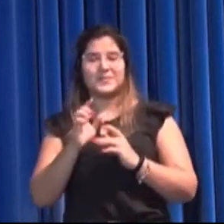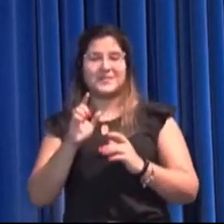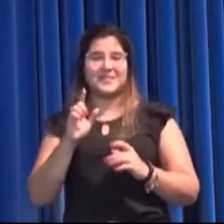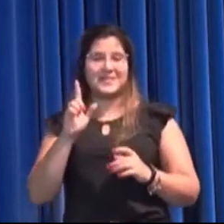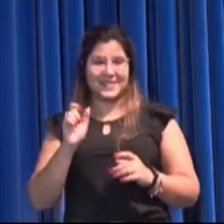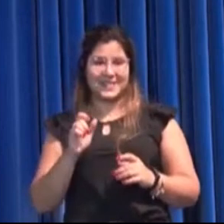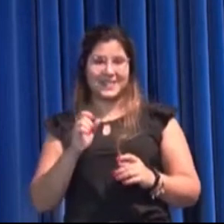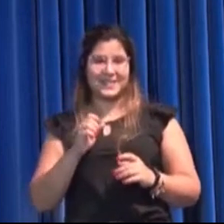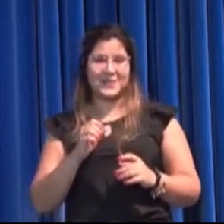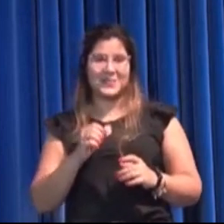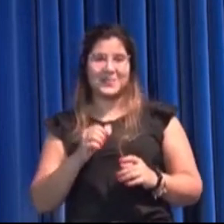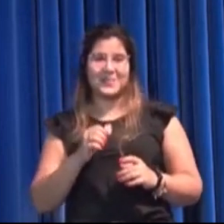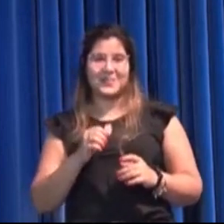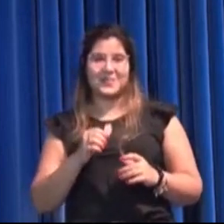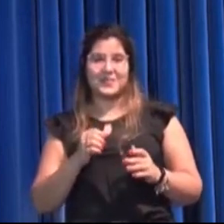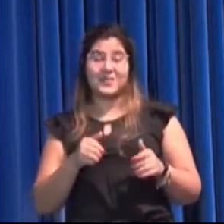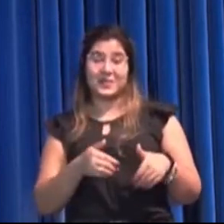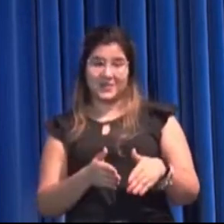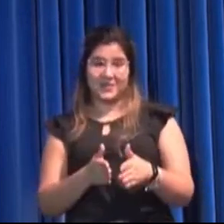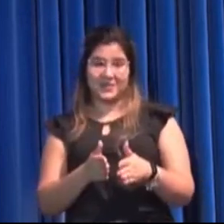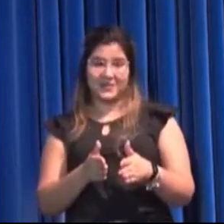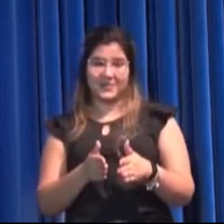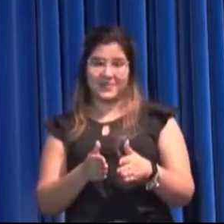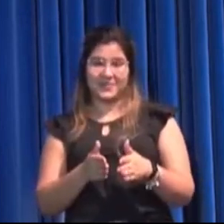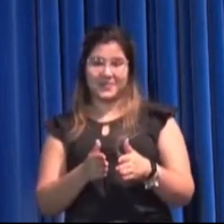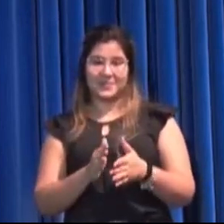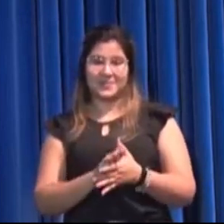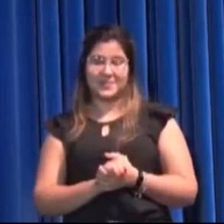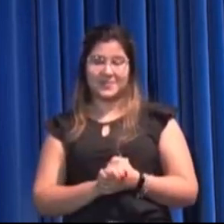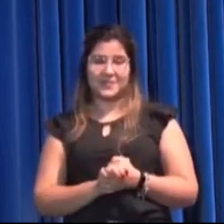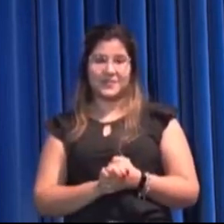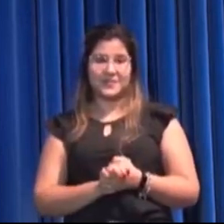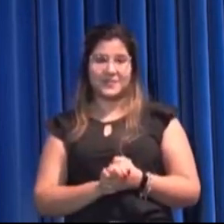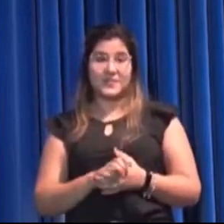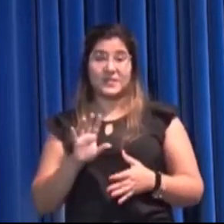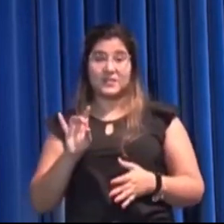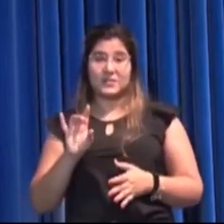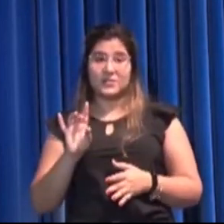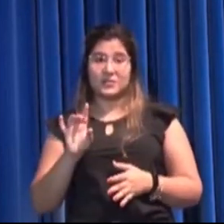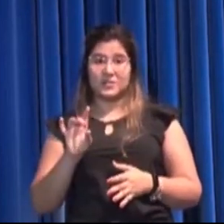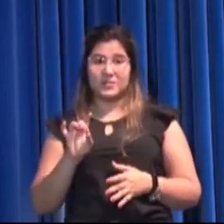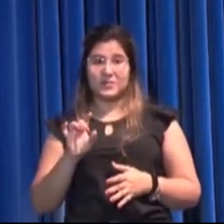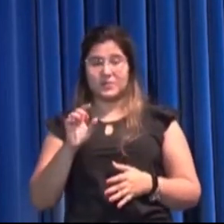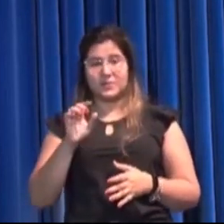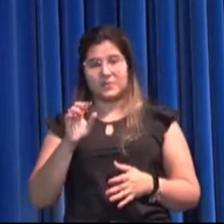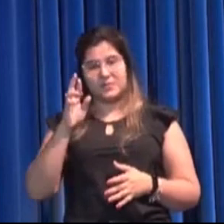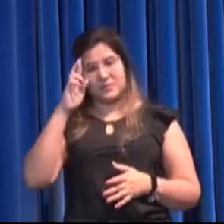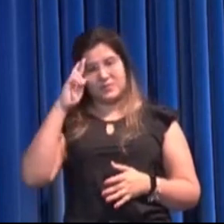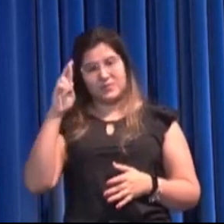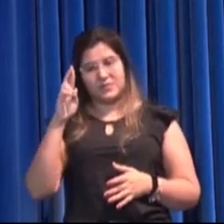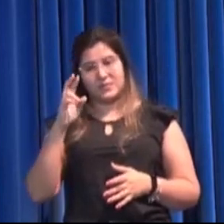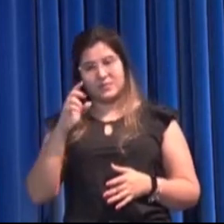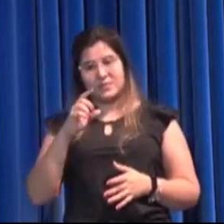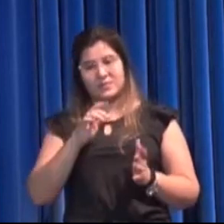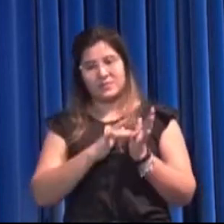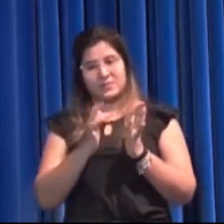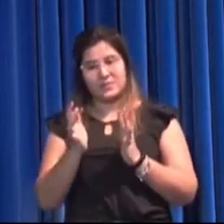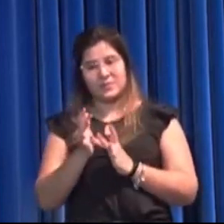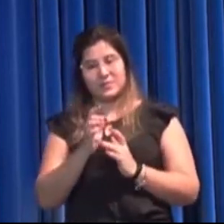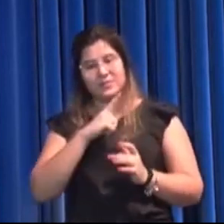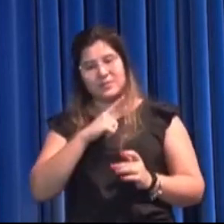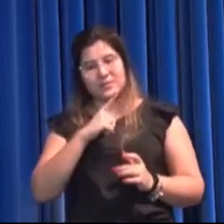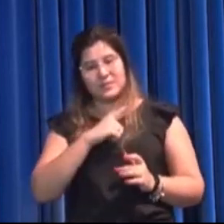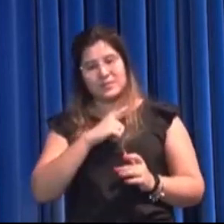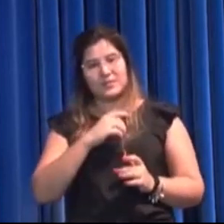caminho quando fala, somente tu tens a palavra da vida eterna. Por isso não devemos buscar